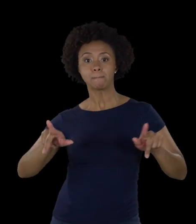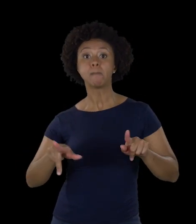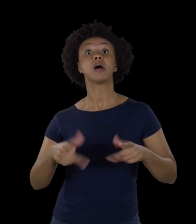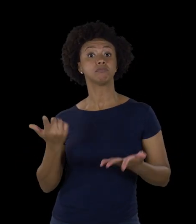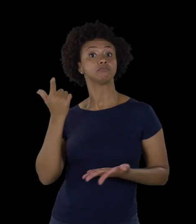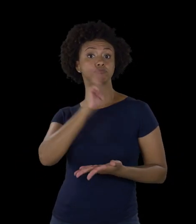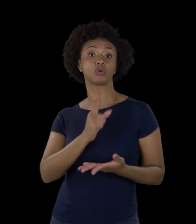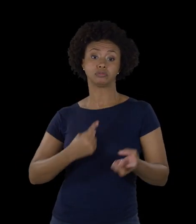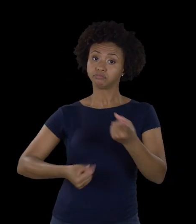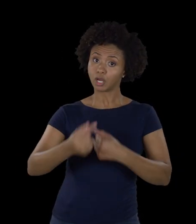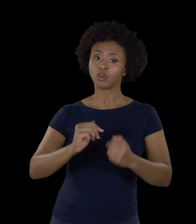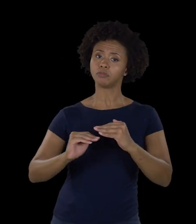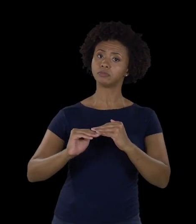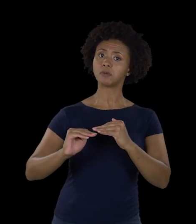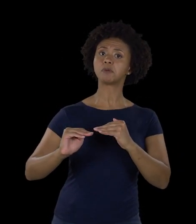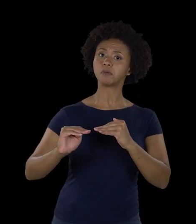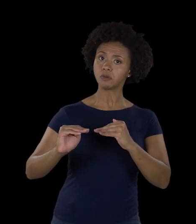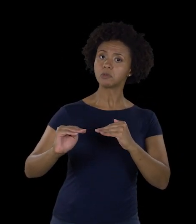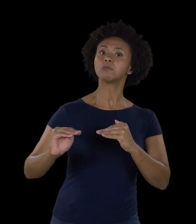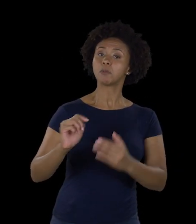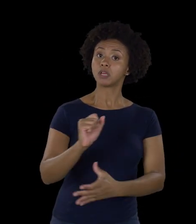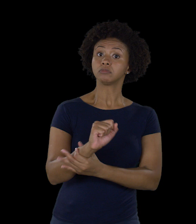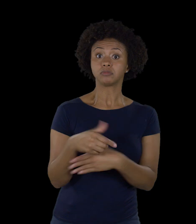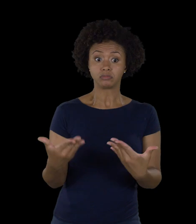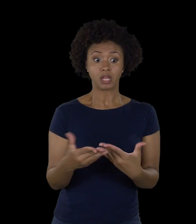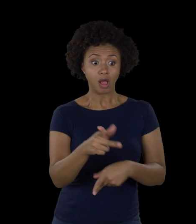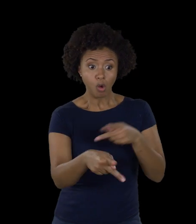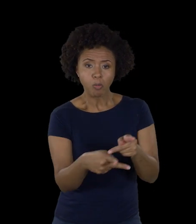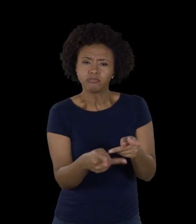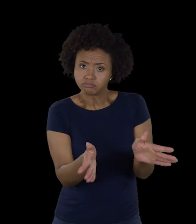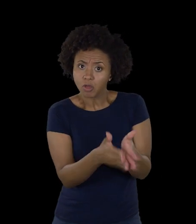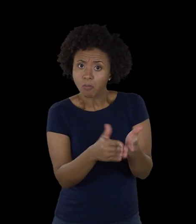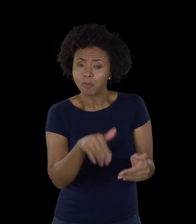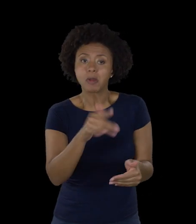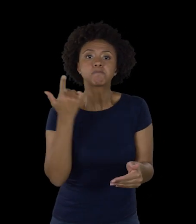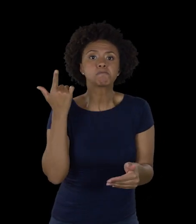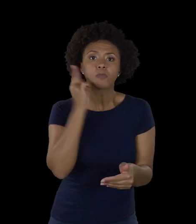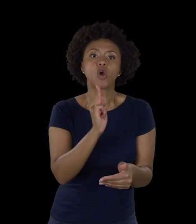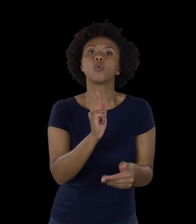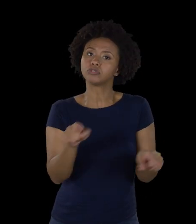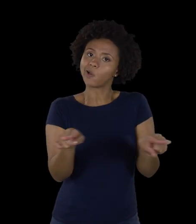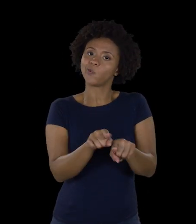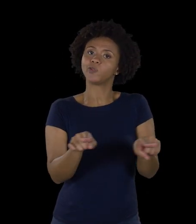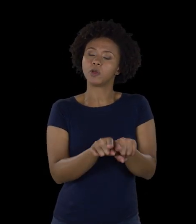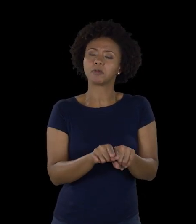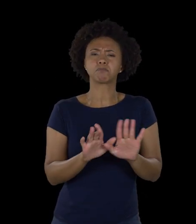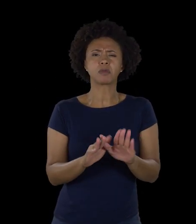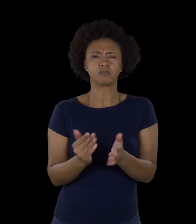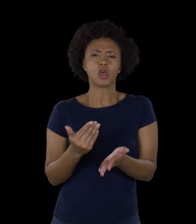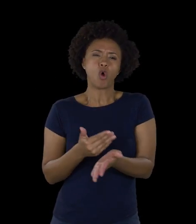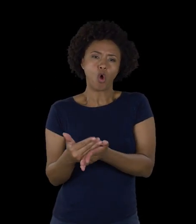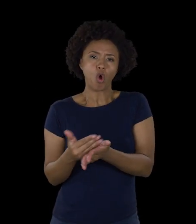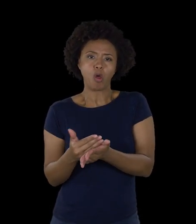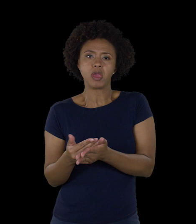economia. Assim, a sociedade e as camadas mais pobres se beneficiam dessa moeda finalmente estável. Nos primeiros ciclos